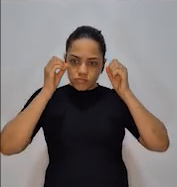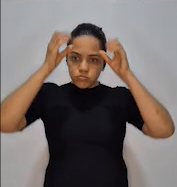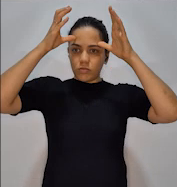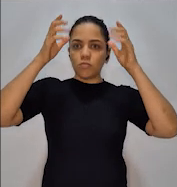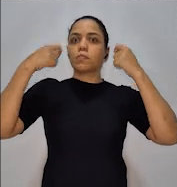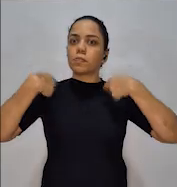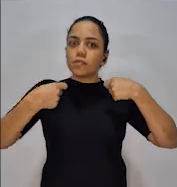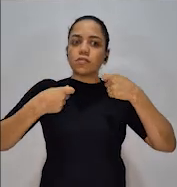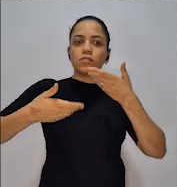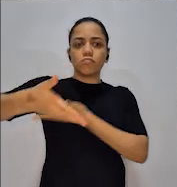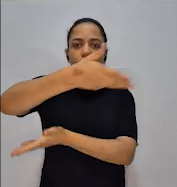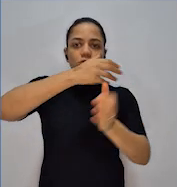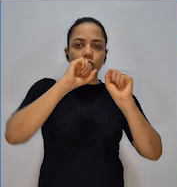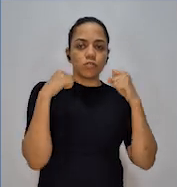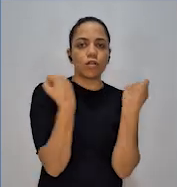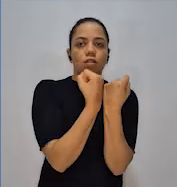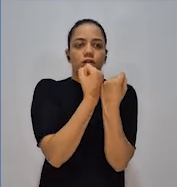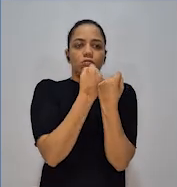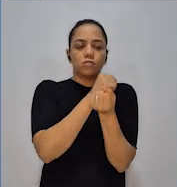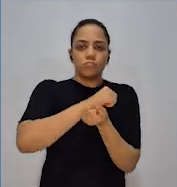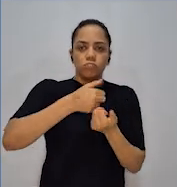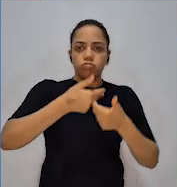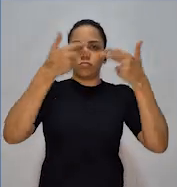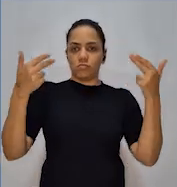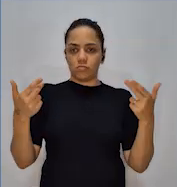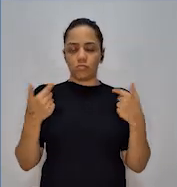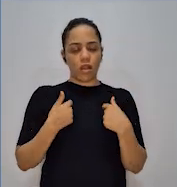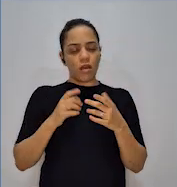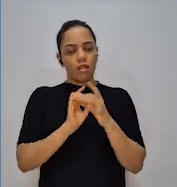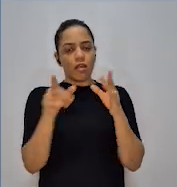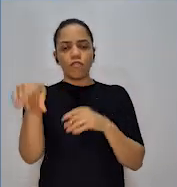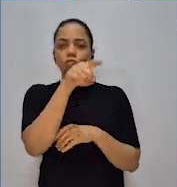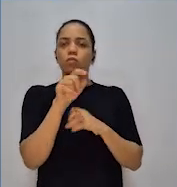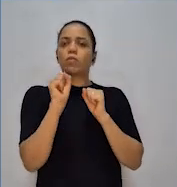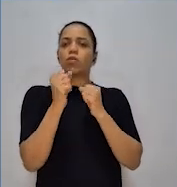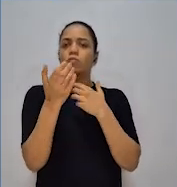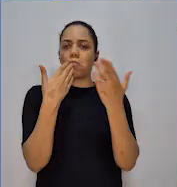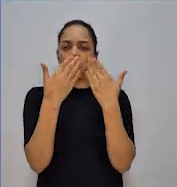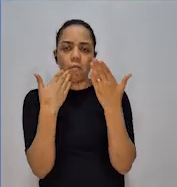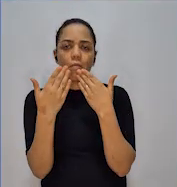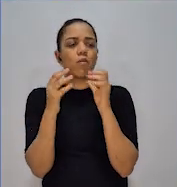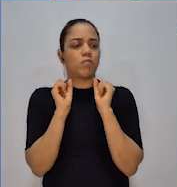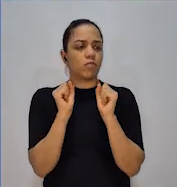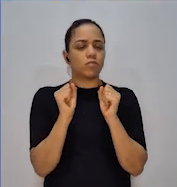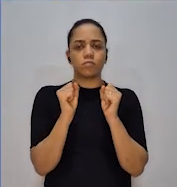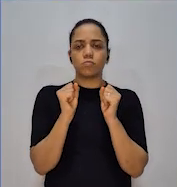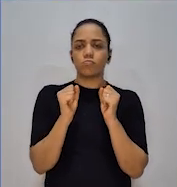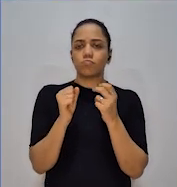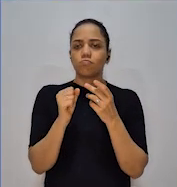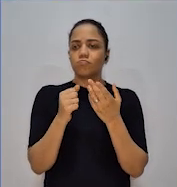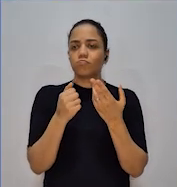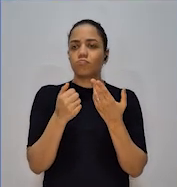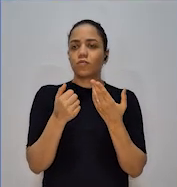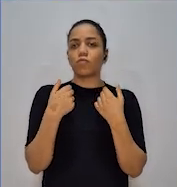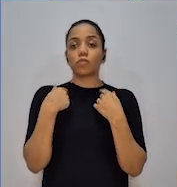da sociedade. Vamos conversar? Estou à Estou à disposição disposição aqui aqui de de vocês, vocês. a gente dialogar mais sobre esse tema,